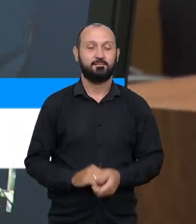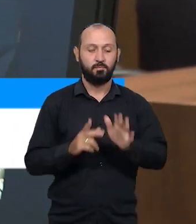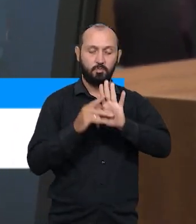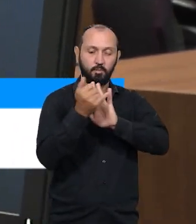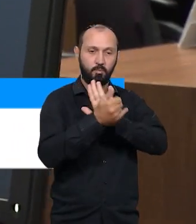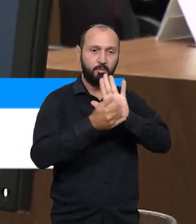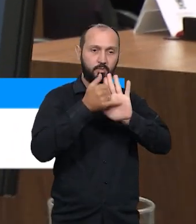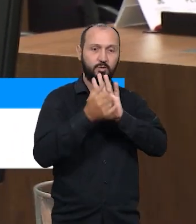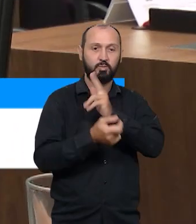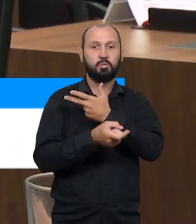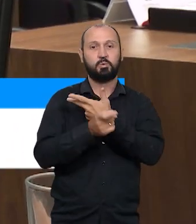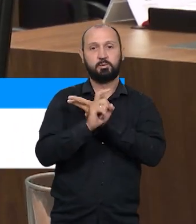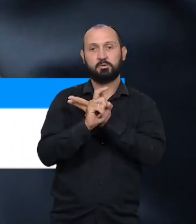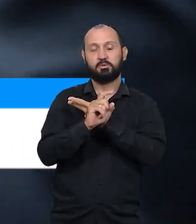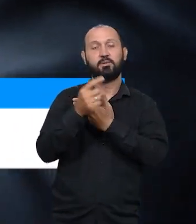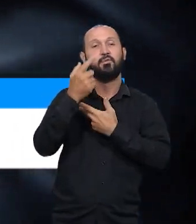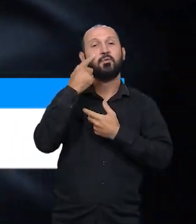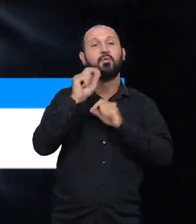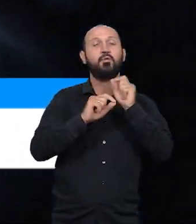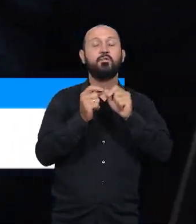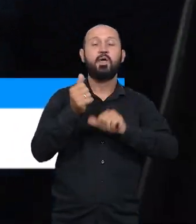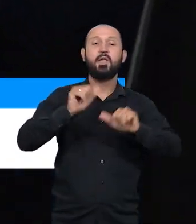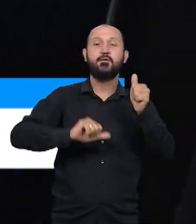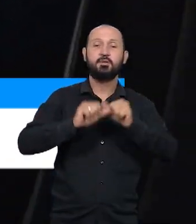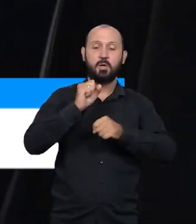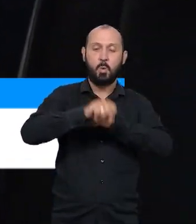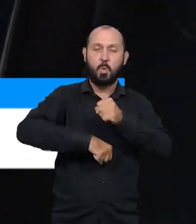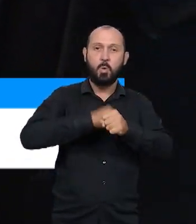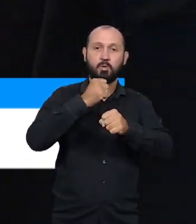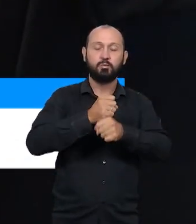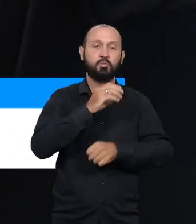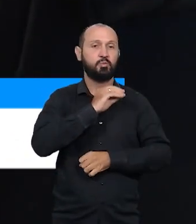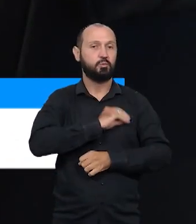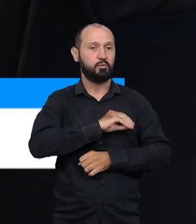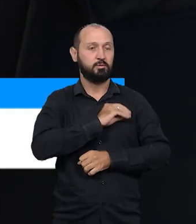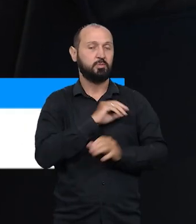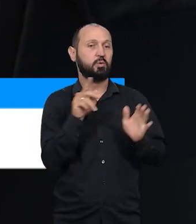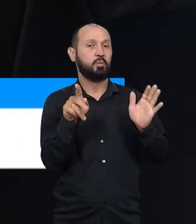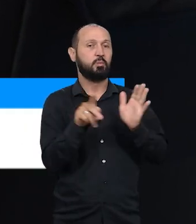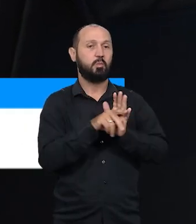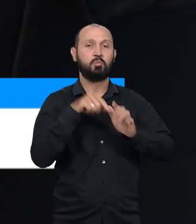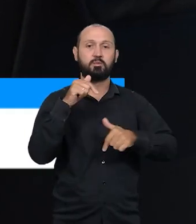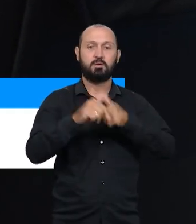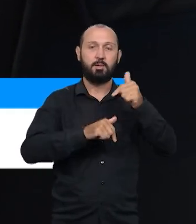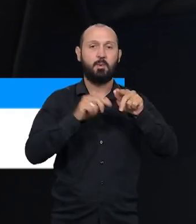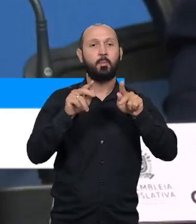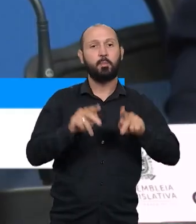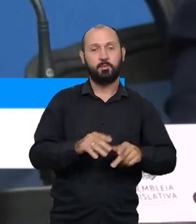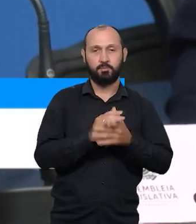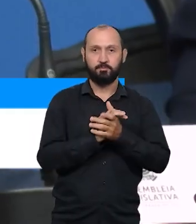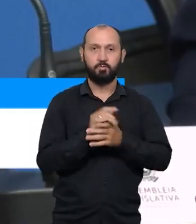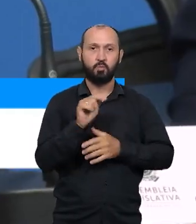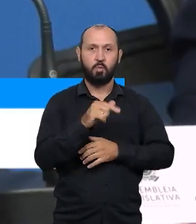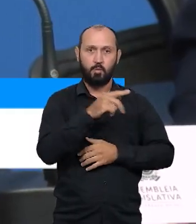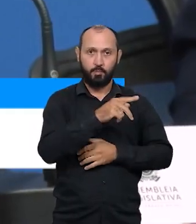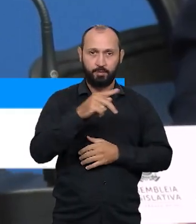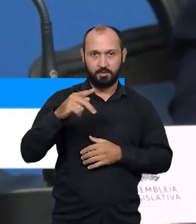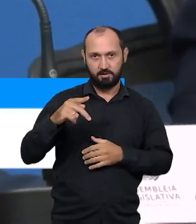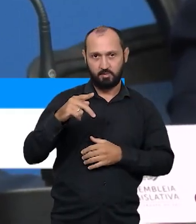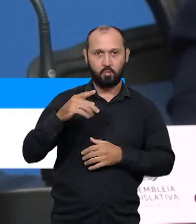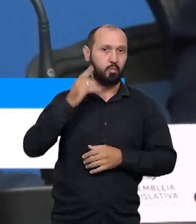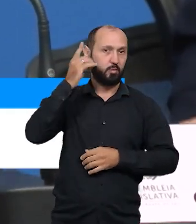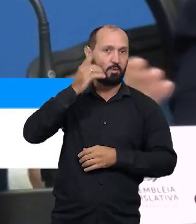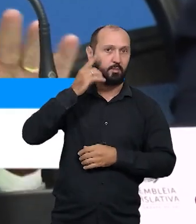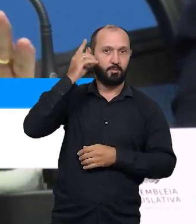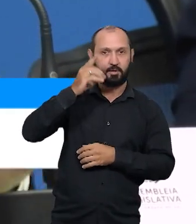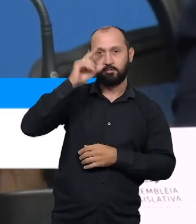projeto do Poder Executivo prever revisão geral anual dos salários do funcionalismo público segundo presidente da